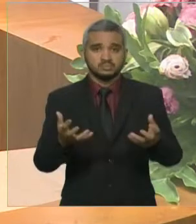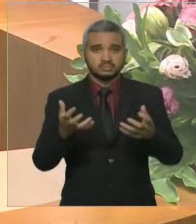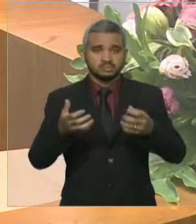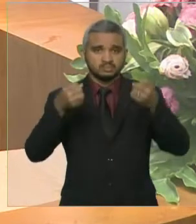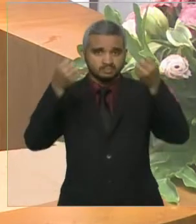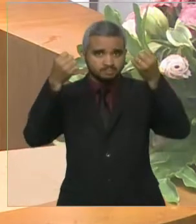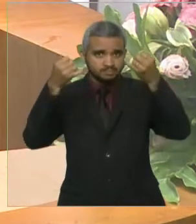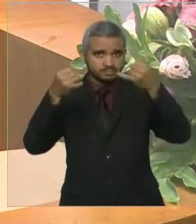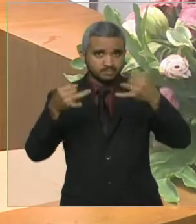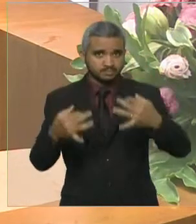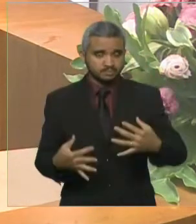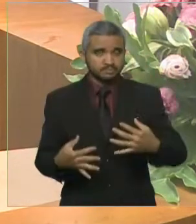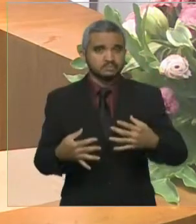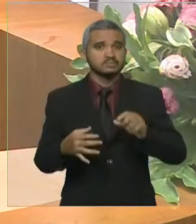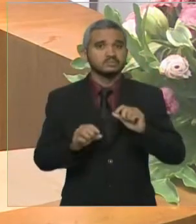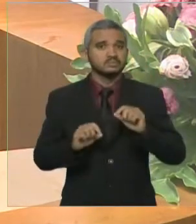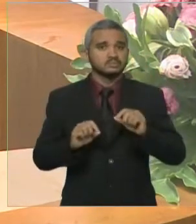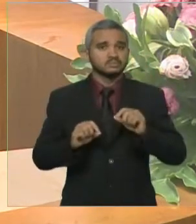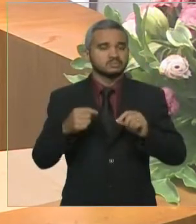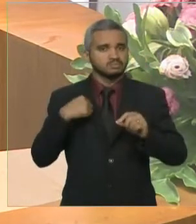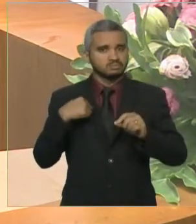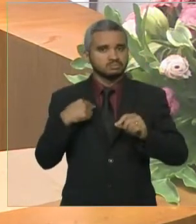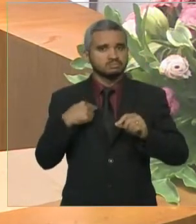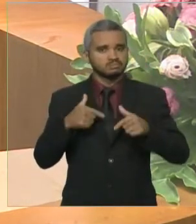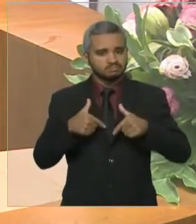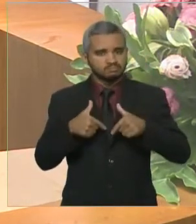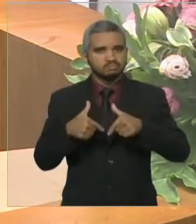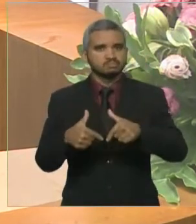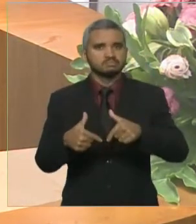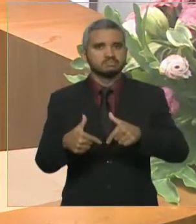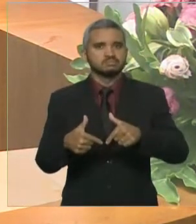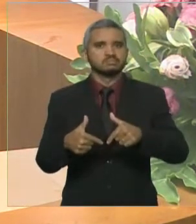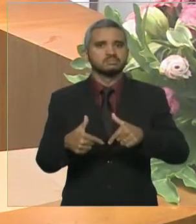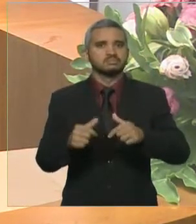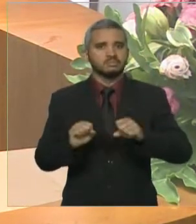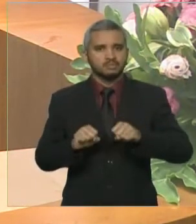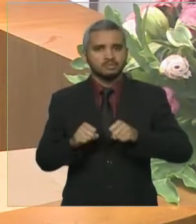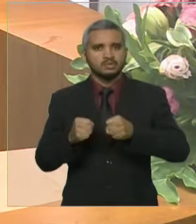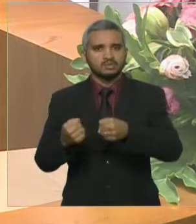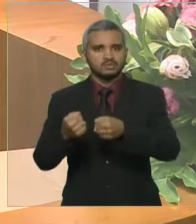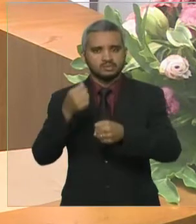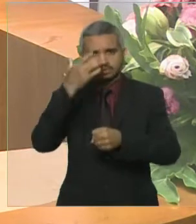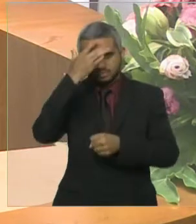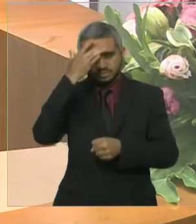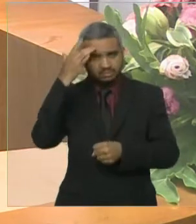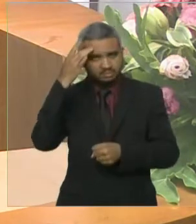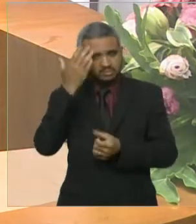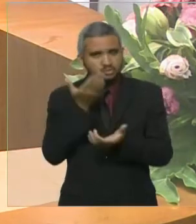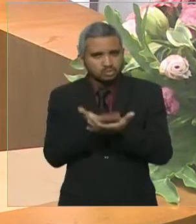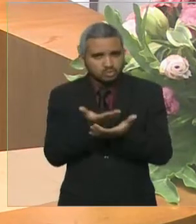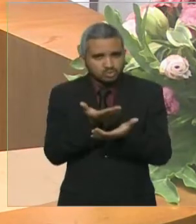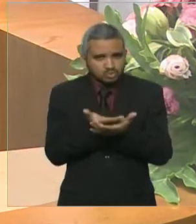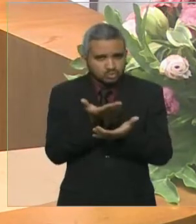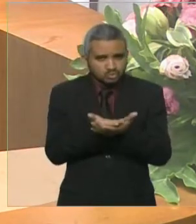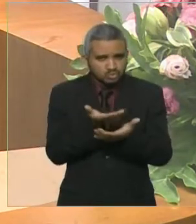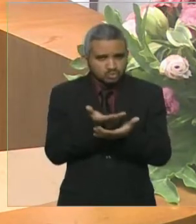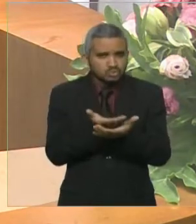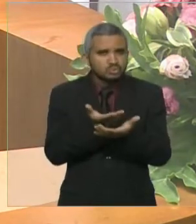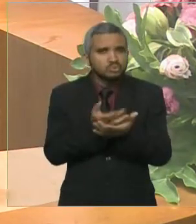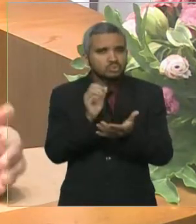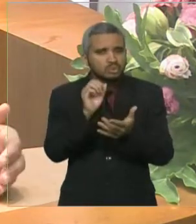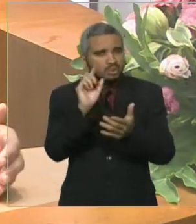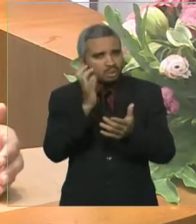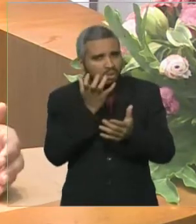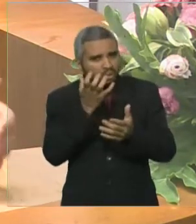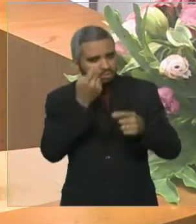defesa daquelas pessoas que se utilizam da educação, se utilizam do estudo para mudar de vida, que estudam para